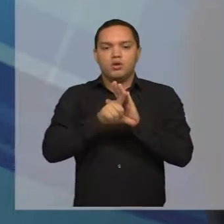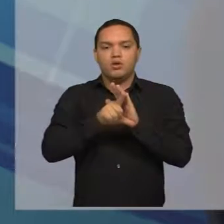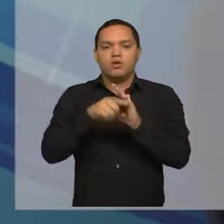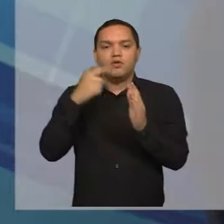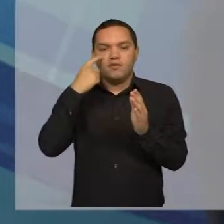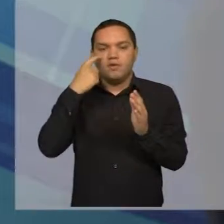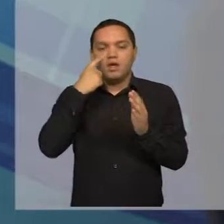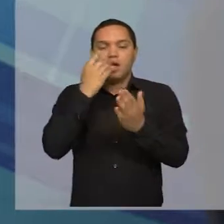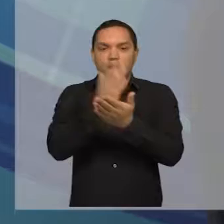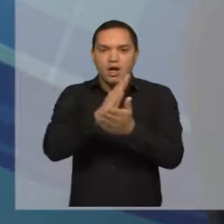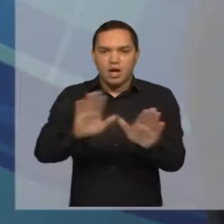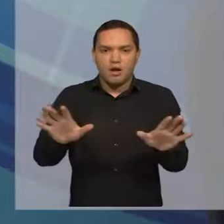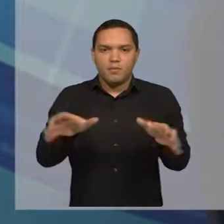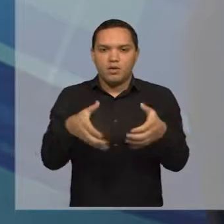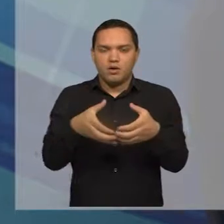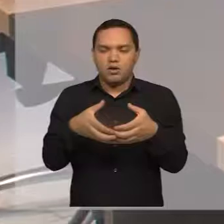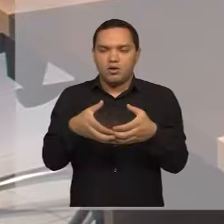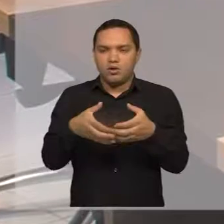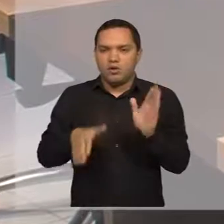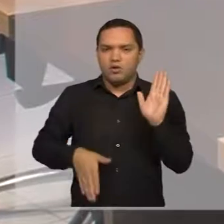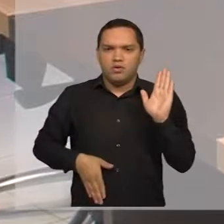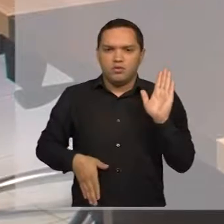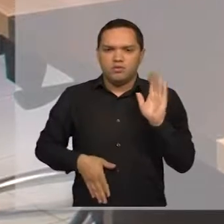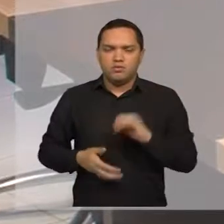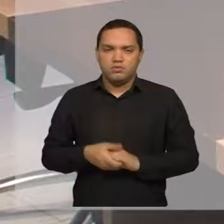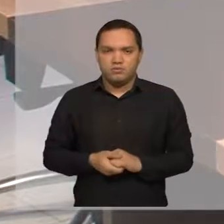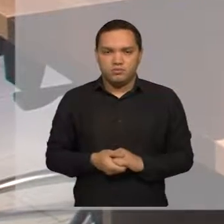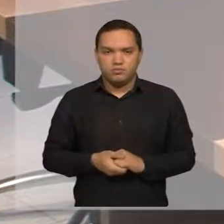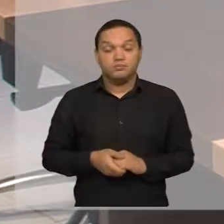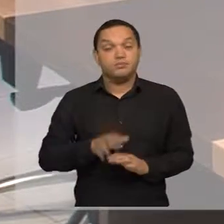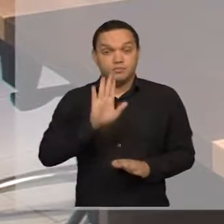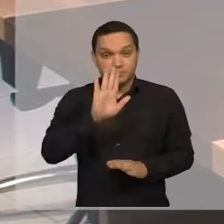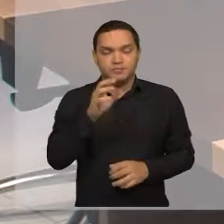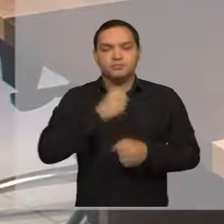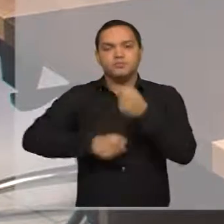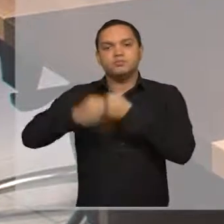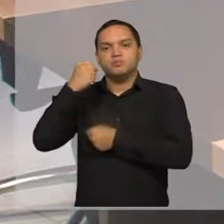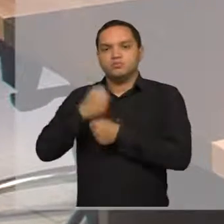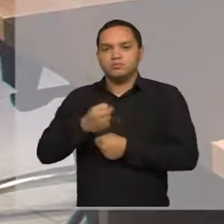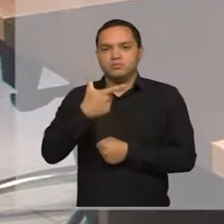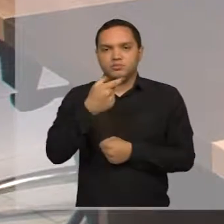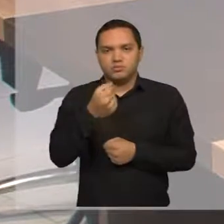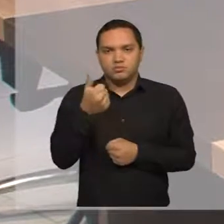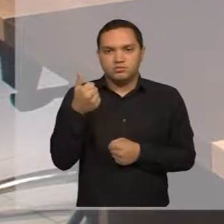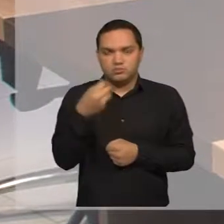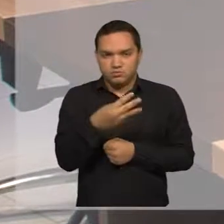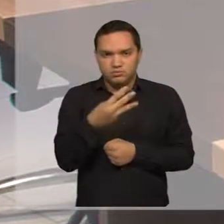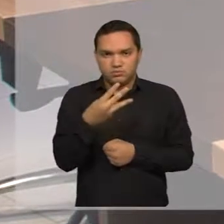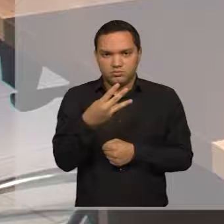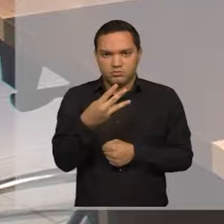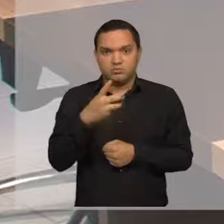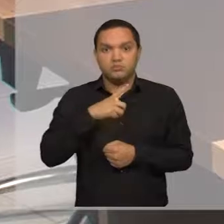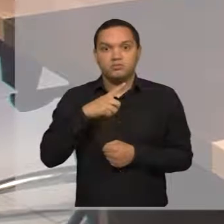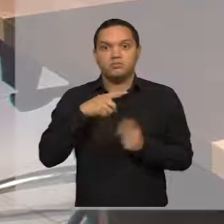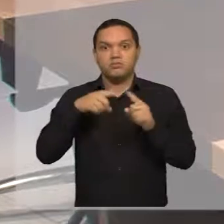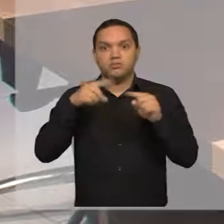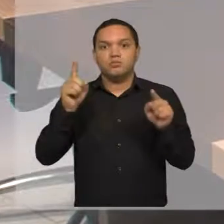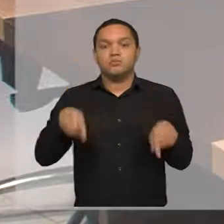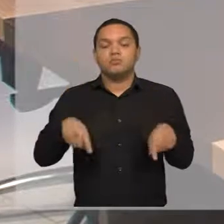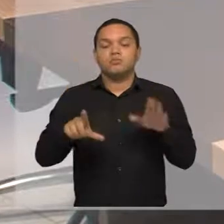combate ao crime organizado. Só, agora, em 2013, nós tivemos a aprovação da